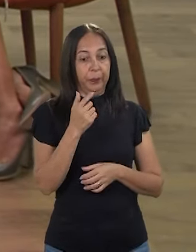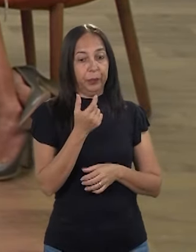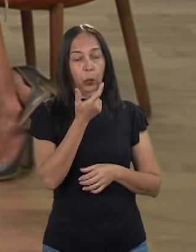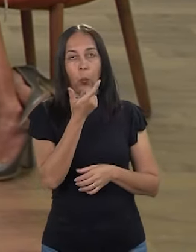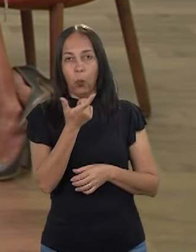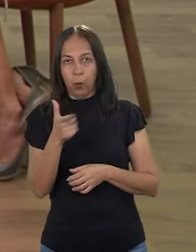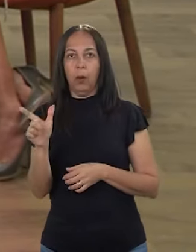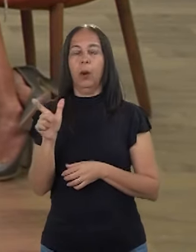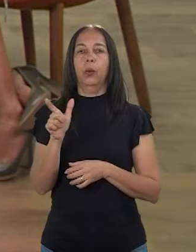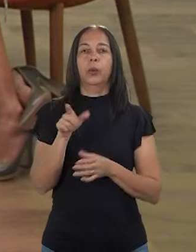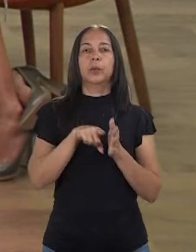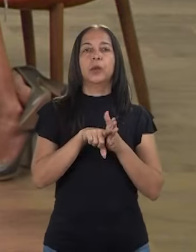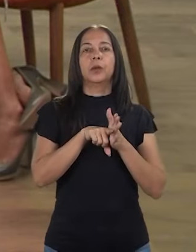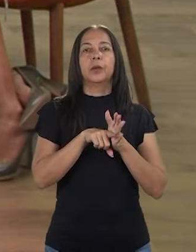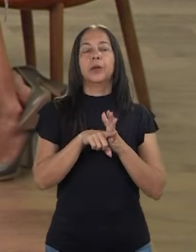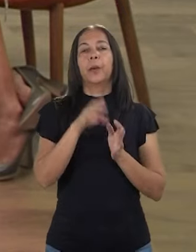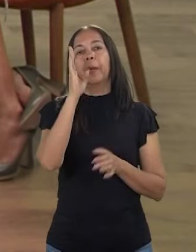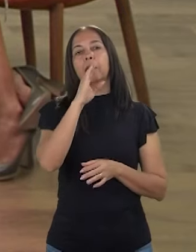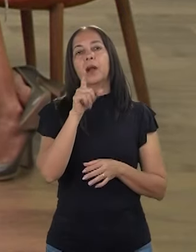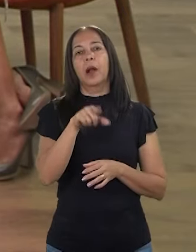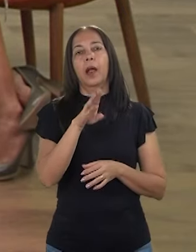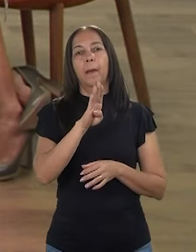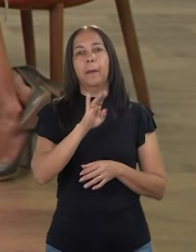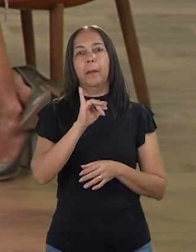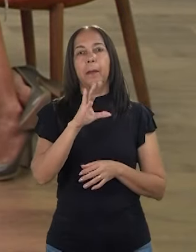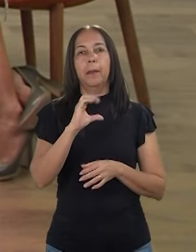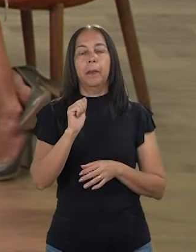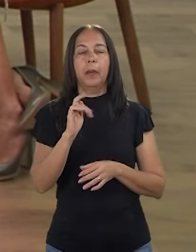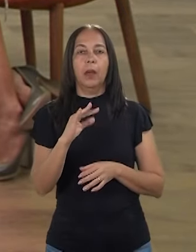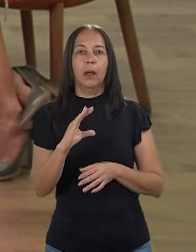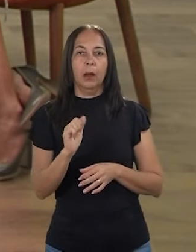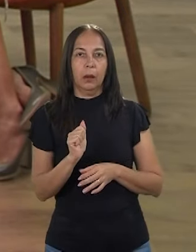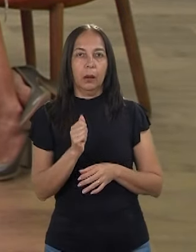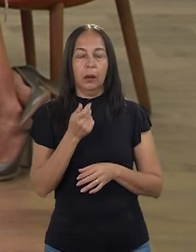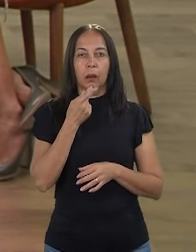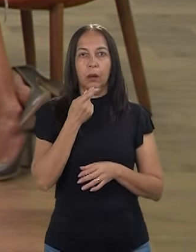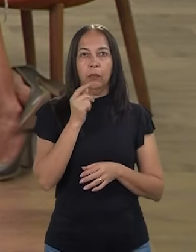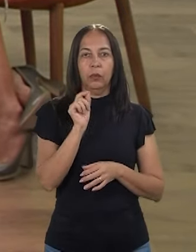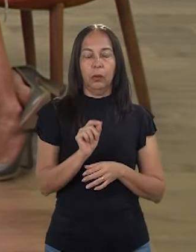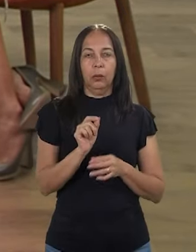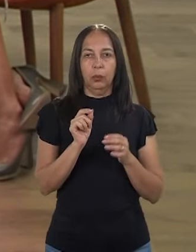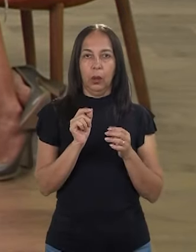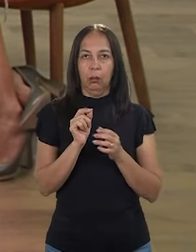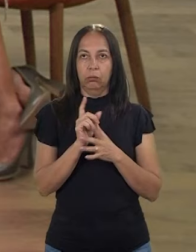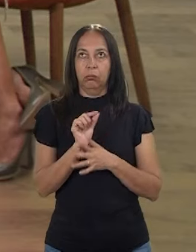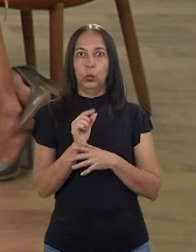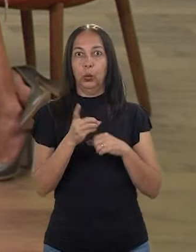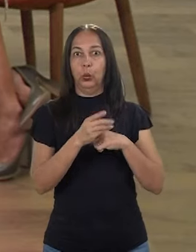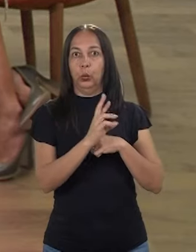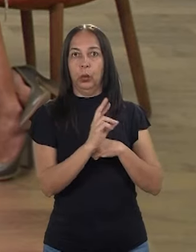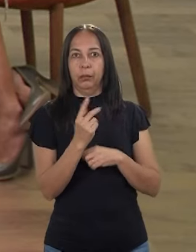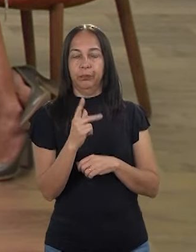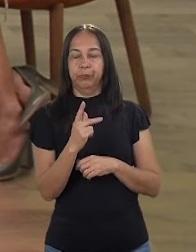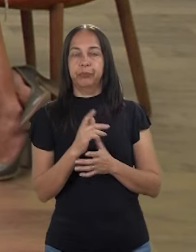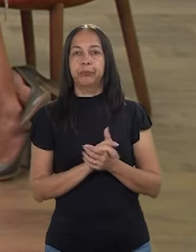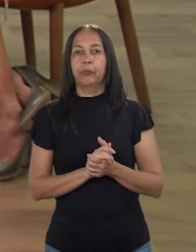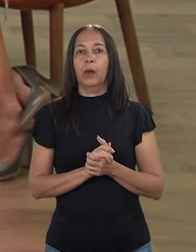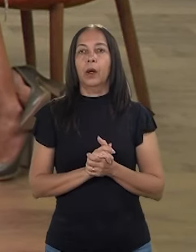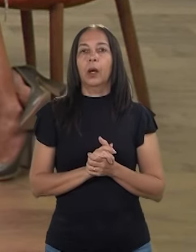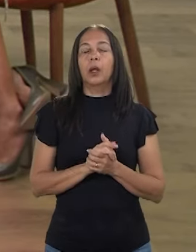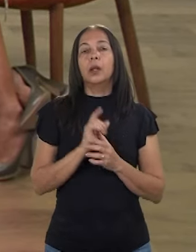outra pesquisadora também aqui brasileira que se chama Bianca Cremer e a tese Doutor dela foi bem interessante quando ela tratou uma a essa perspectiva do